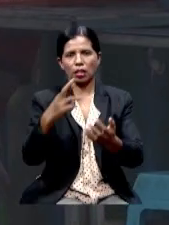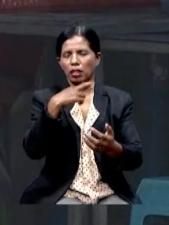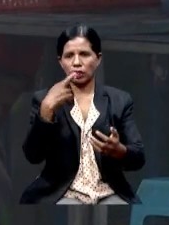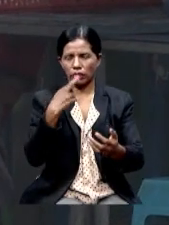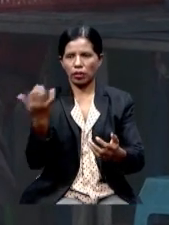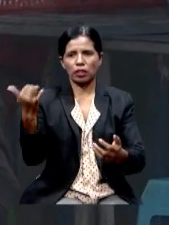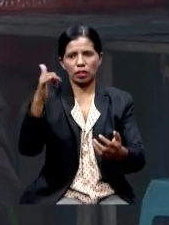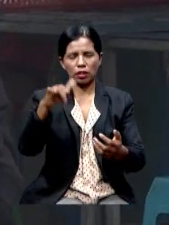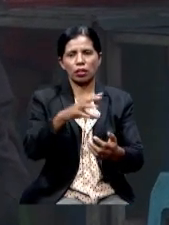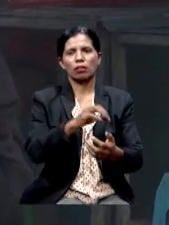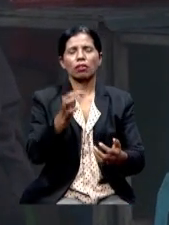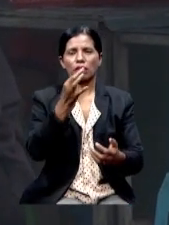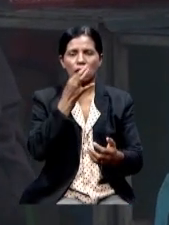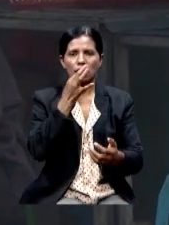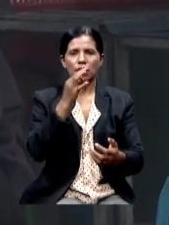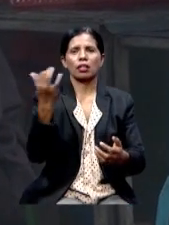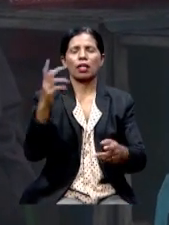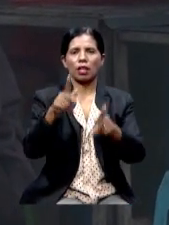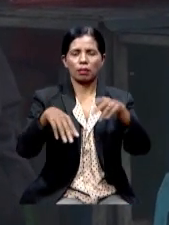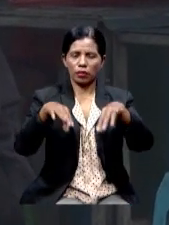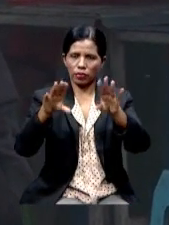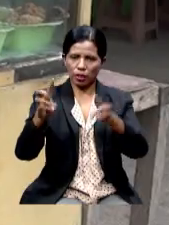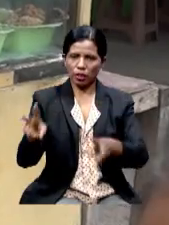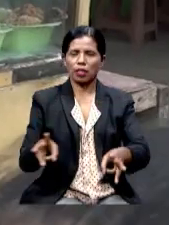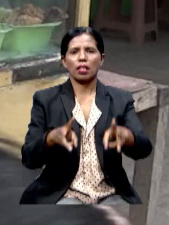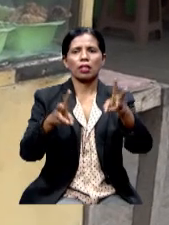sira, no han nebe comunidade sira fan e adala